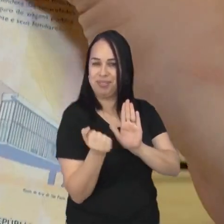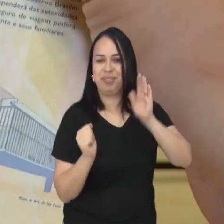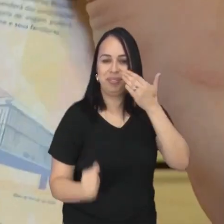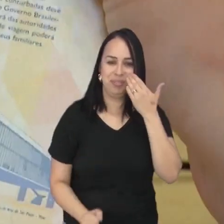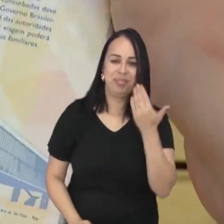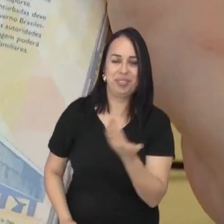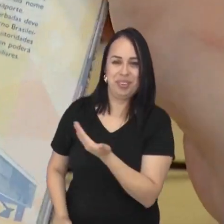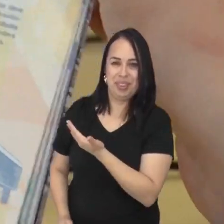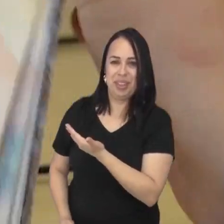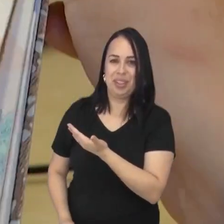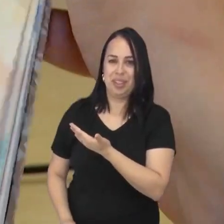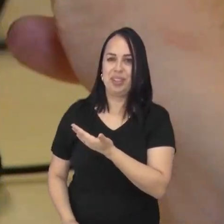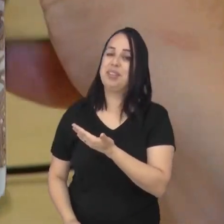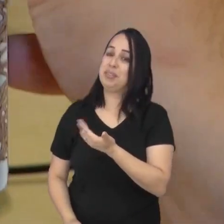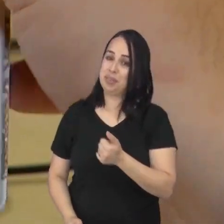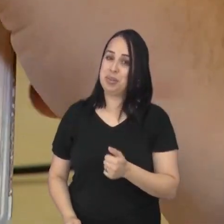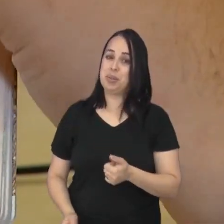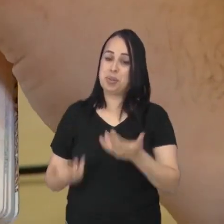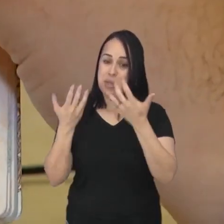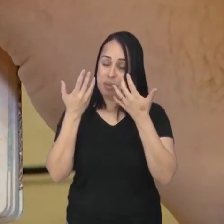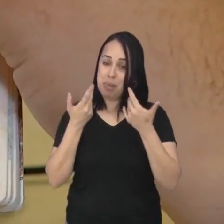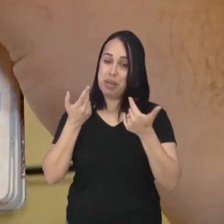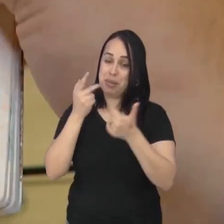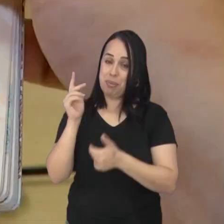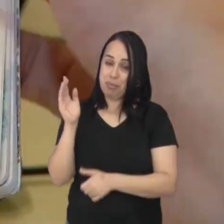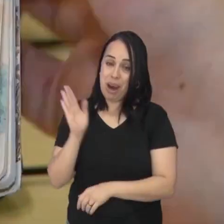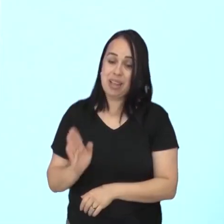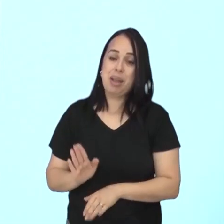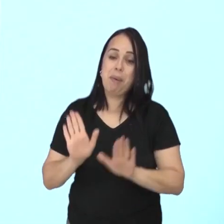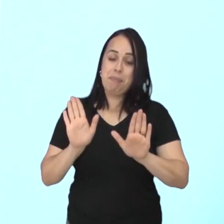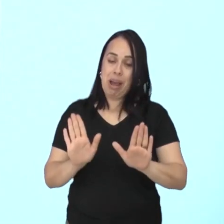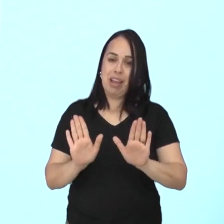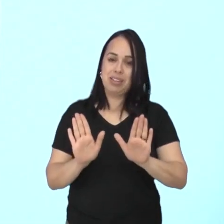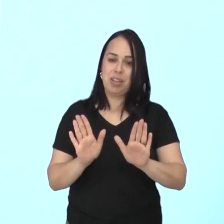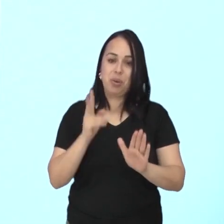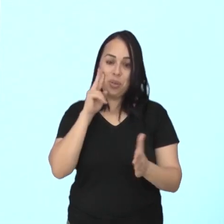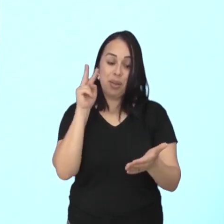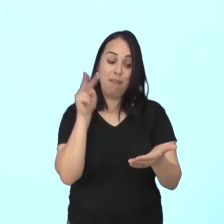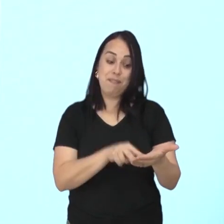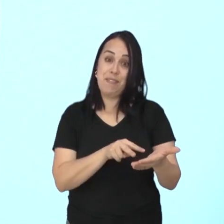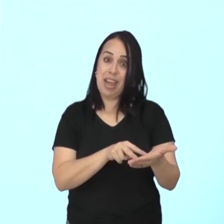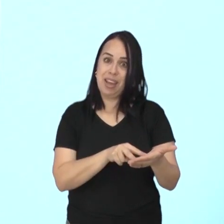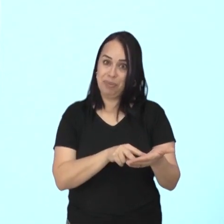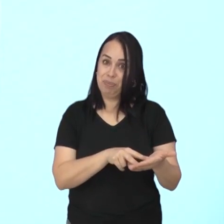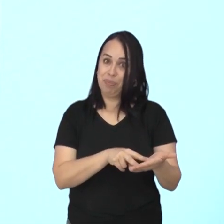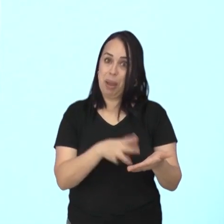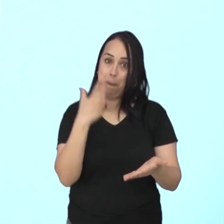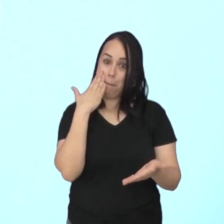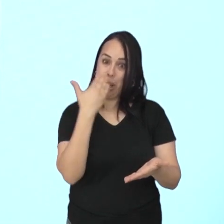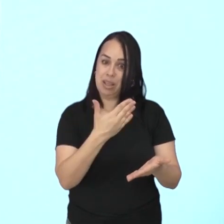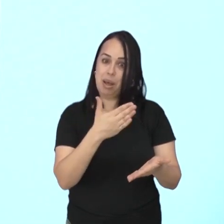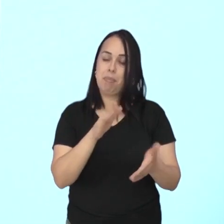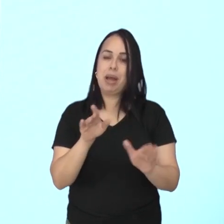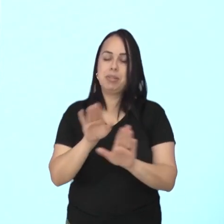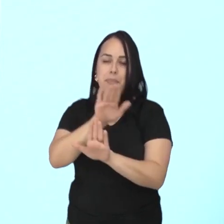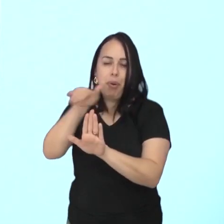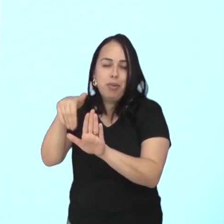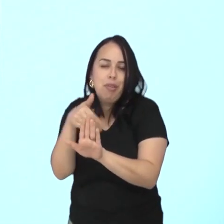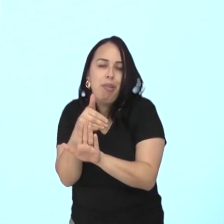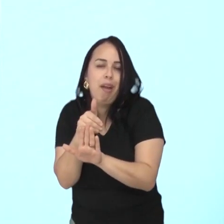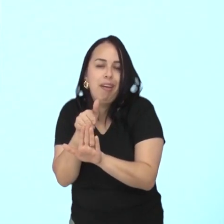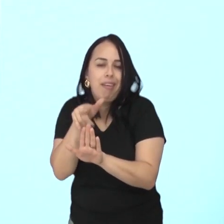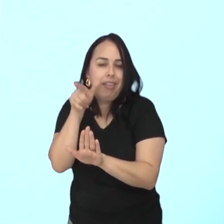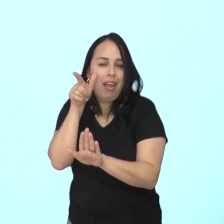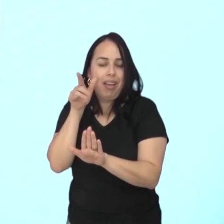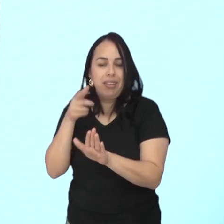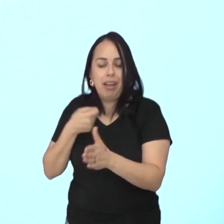mais moderno, com destaque para a fauna e a flora brasileira. Mas isso é o que a gente consegue ver. Aqui também estão